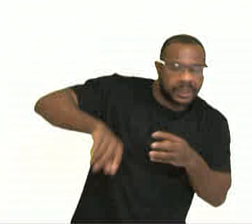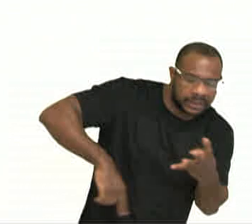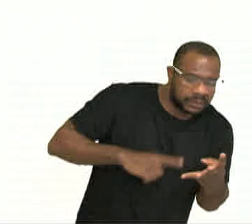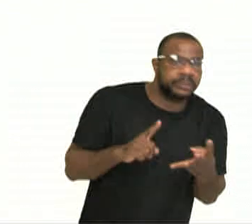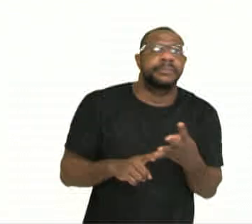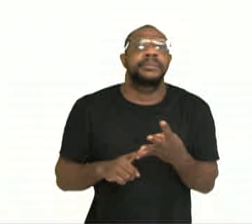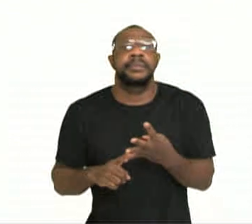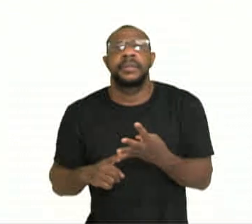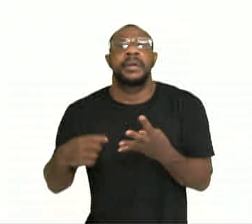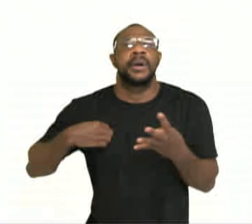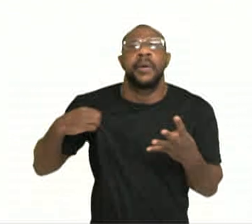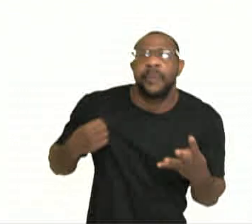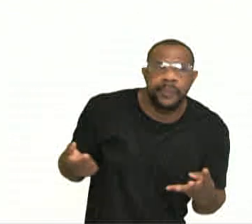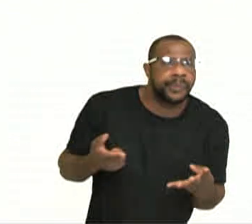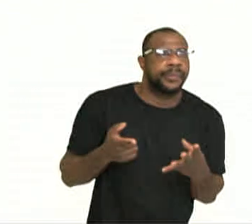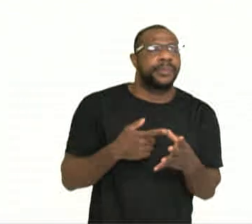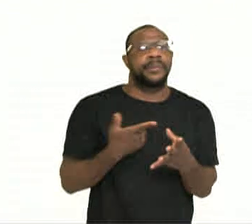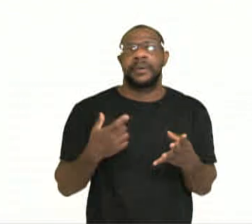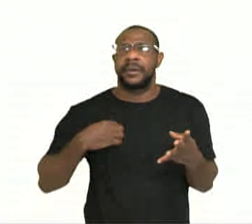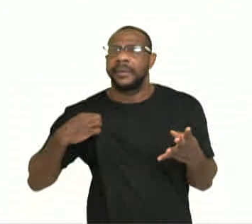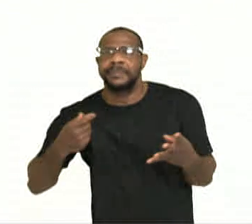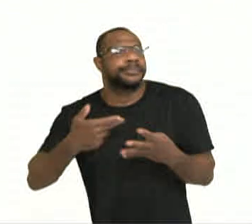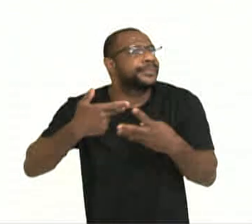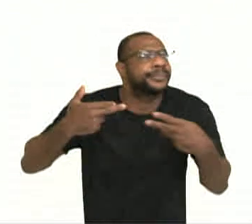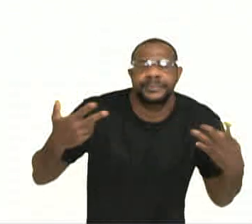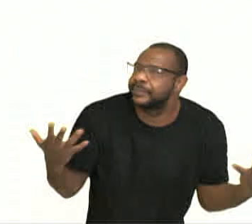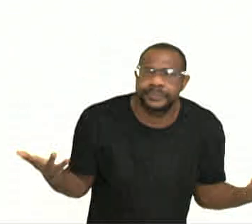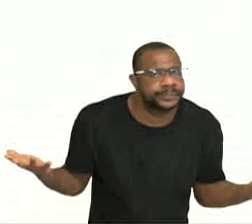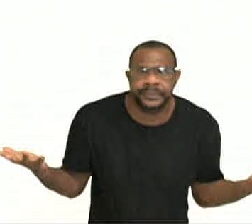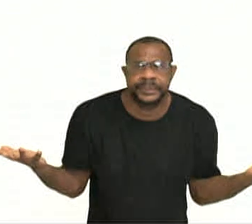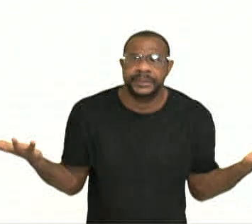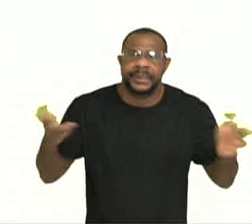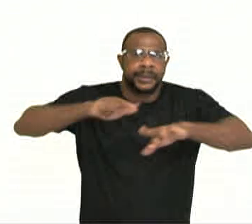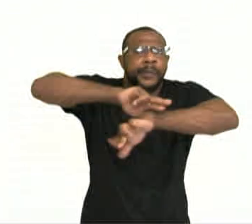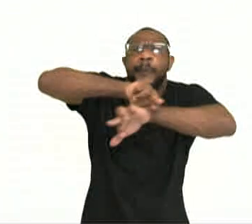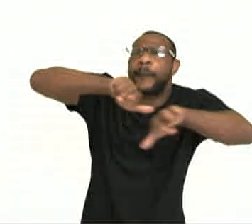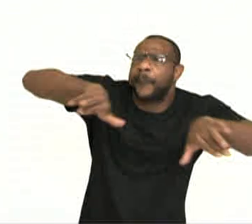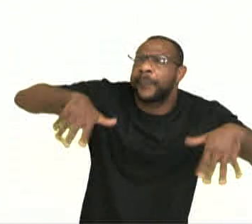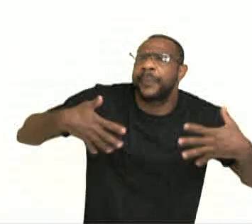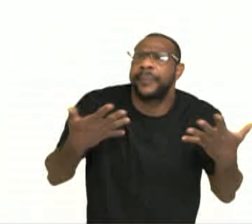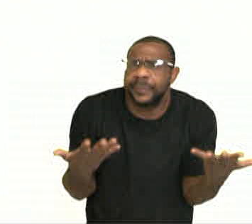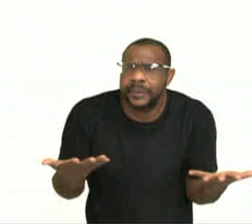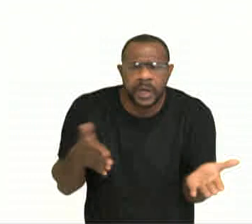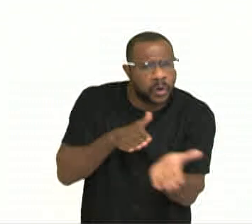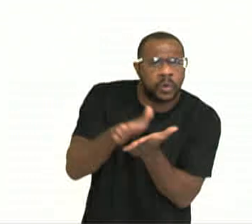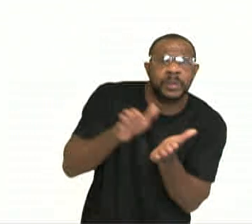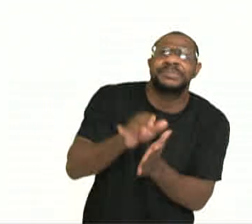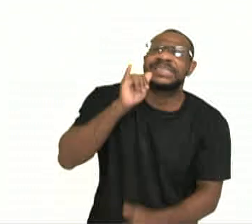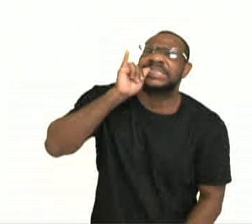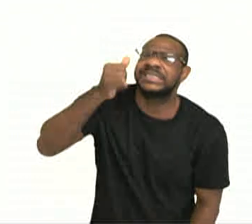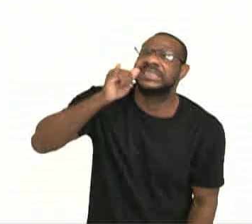educação, a vestuário, a consumo de